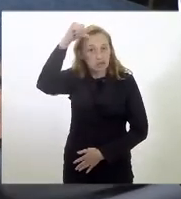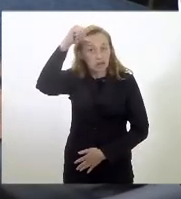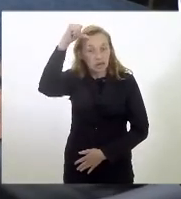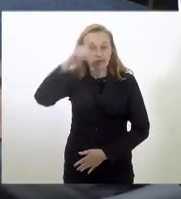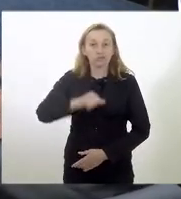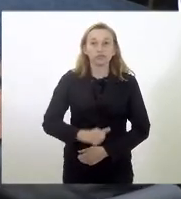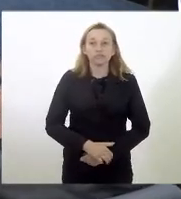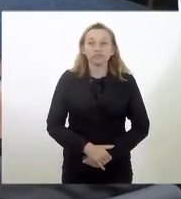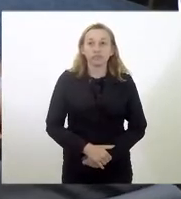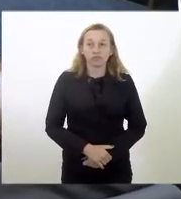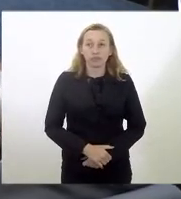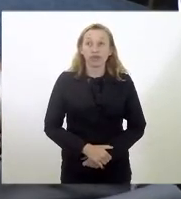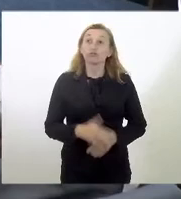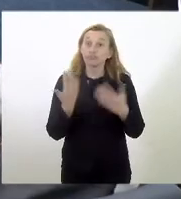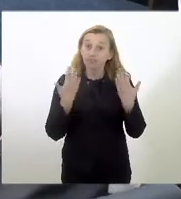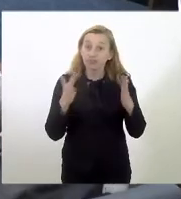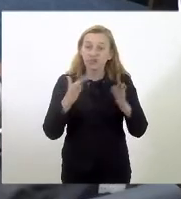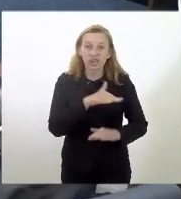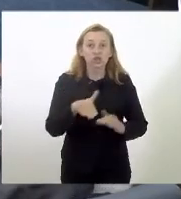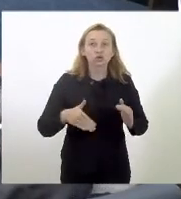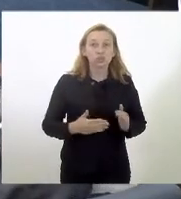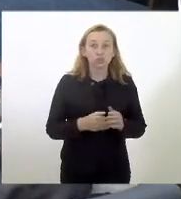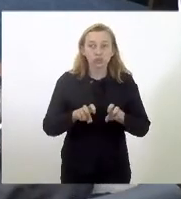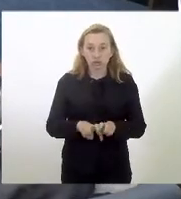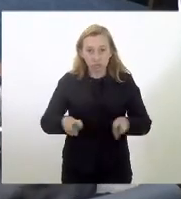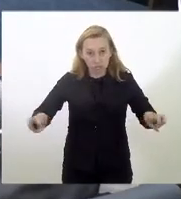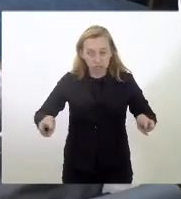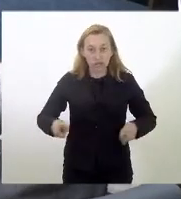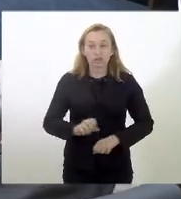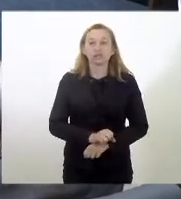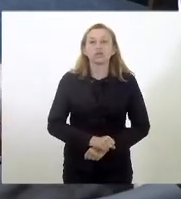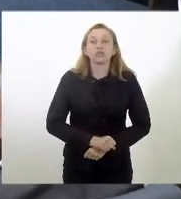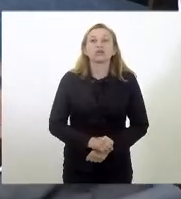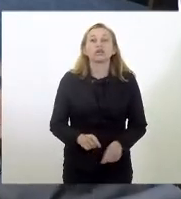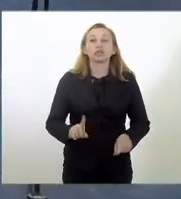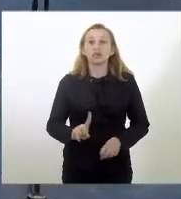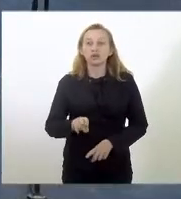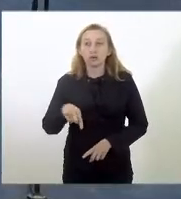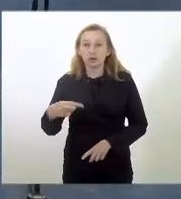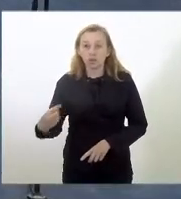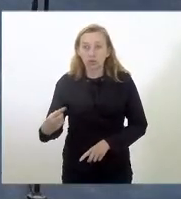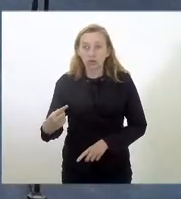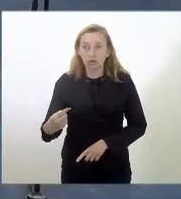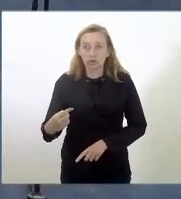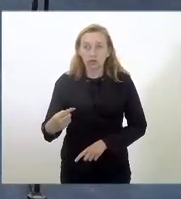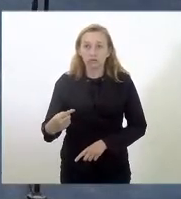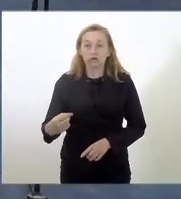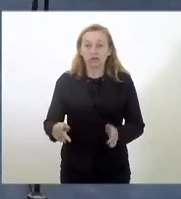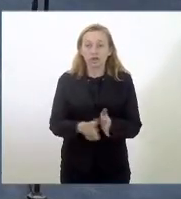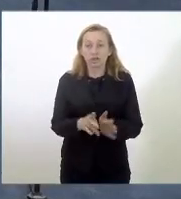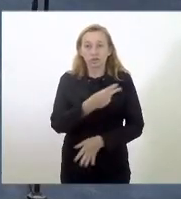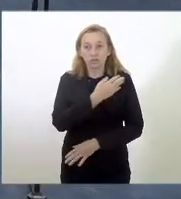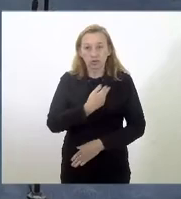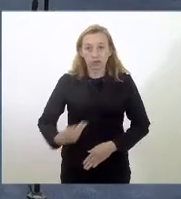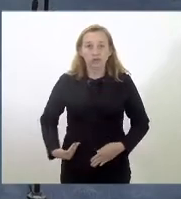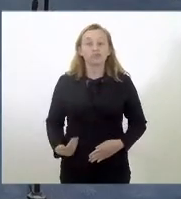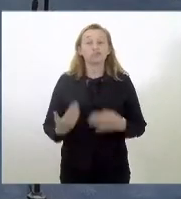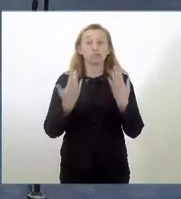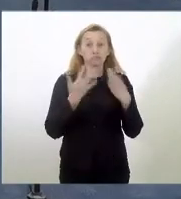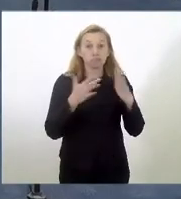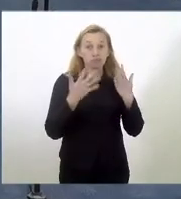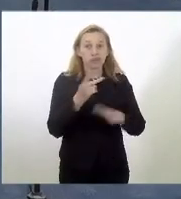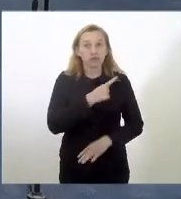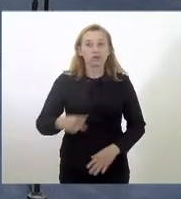quem cumprimento todos os integrantes da mesa, demais autoridades. Inicialmente, parabéns, presidente.